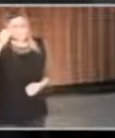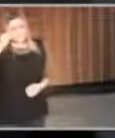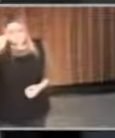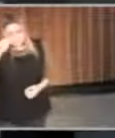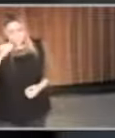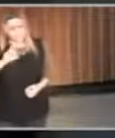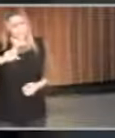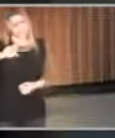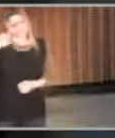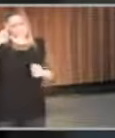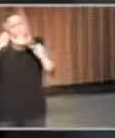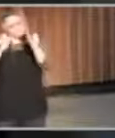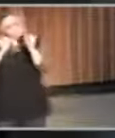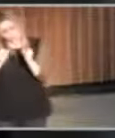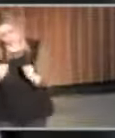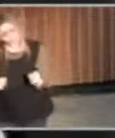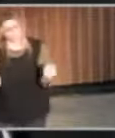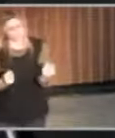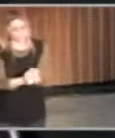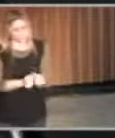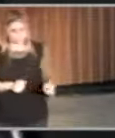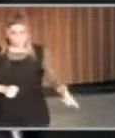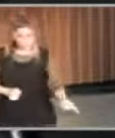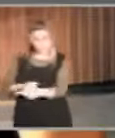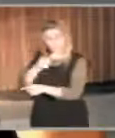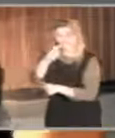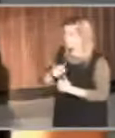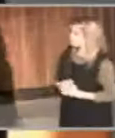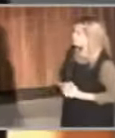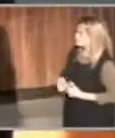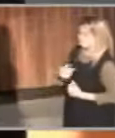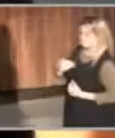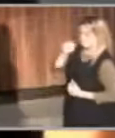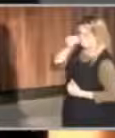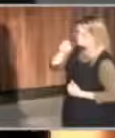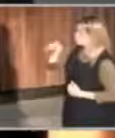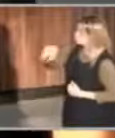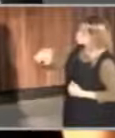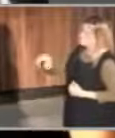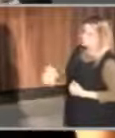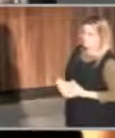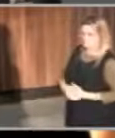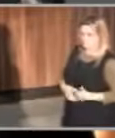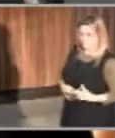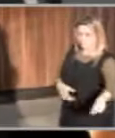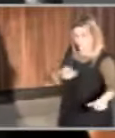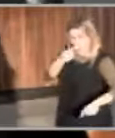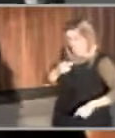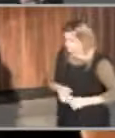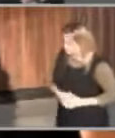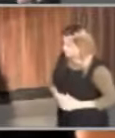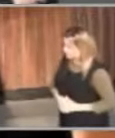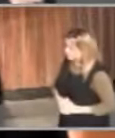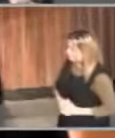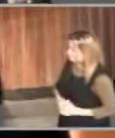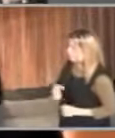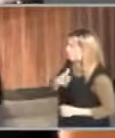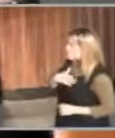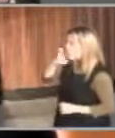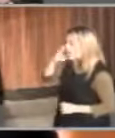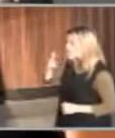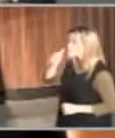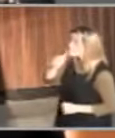de Deus na sua vida e disse eu nunca experimentei aí um deles mais sincero virou assim e eu acho que nem meu pai nem minha mãe